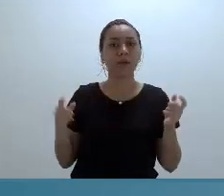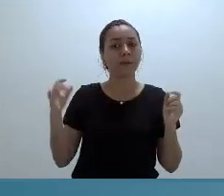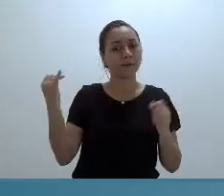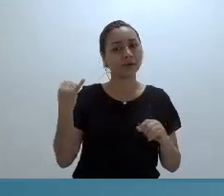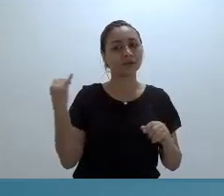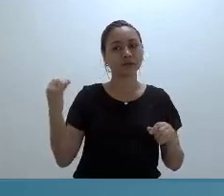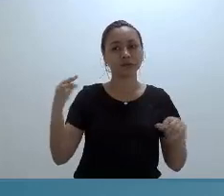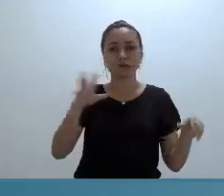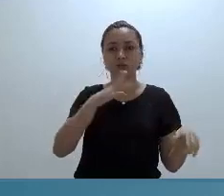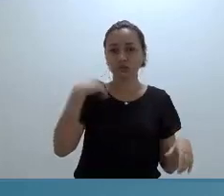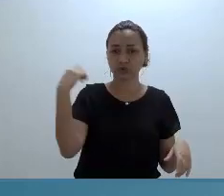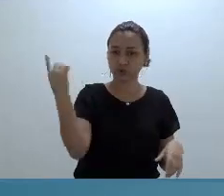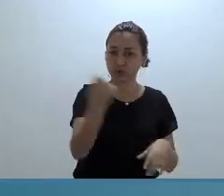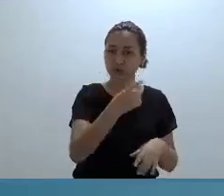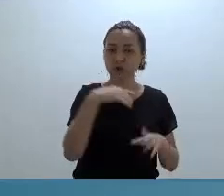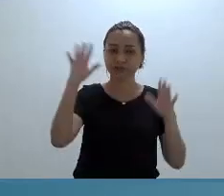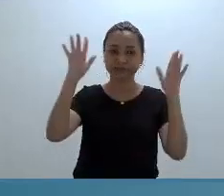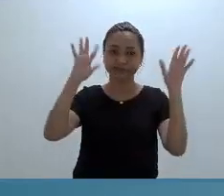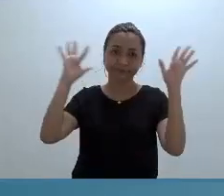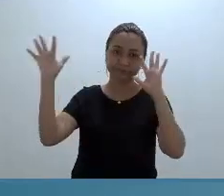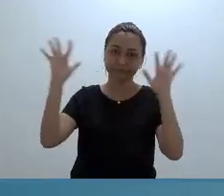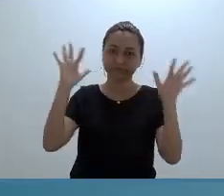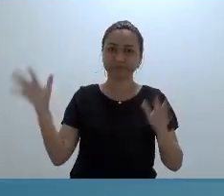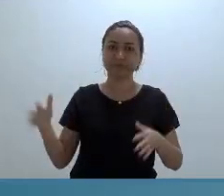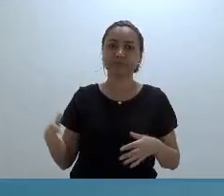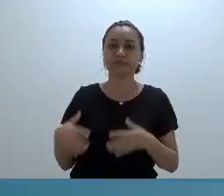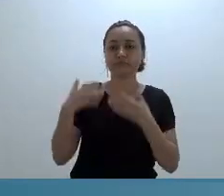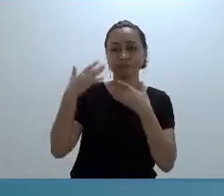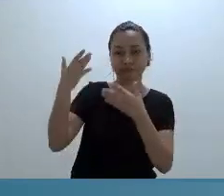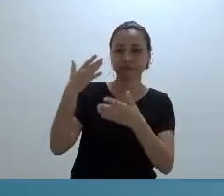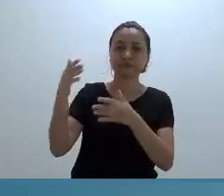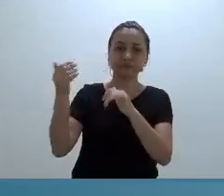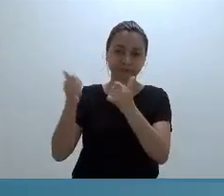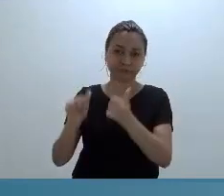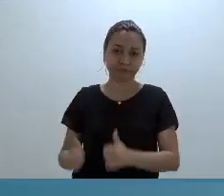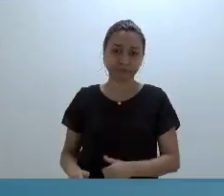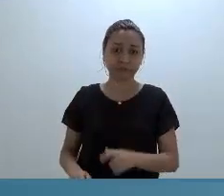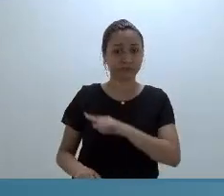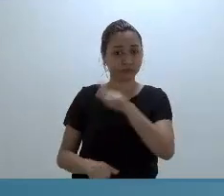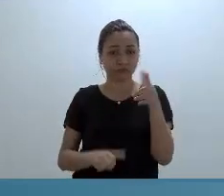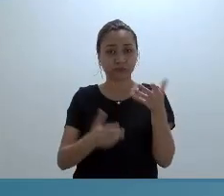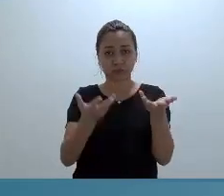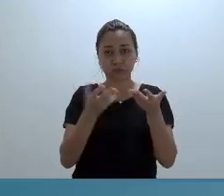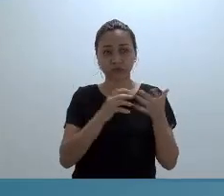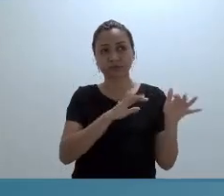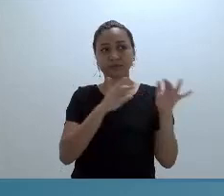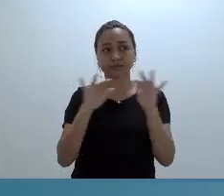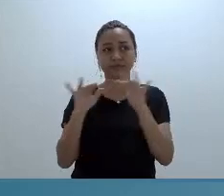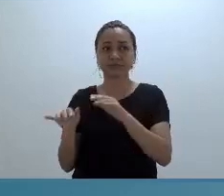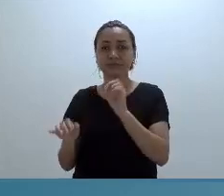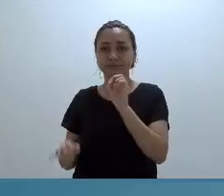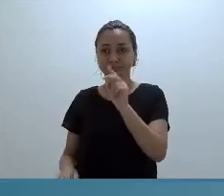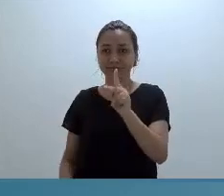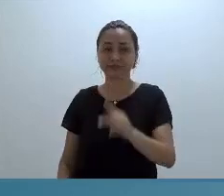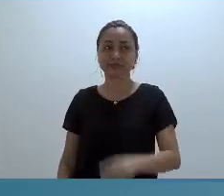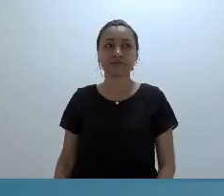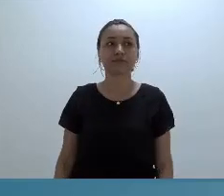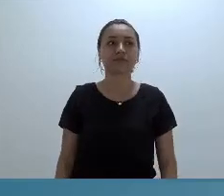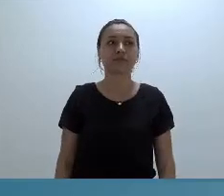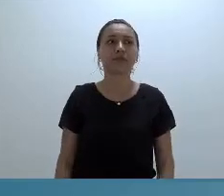parecidos. Peço palavras para a palavra. Então, só para completando o voto de pesar de vocês, que vocês teriam